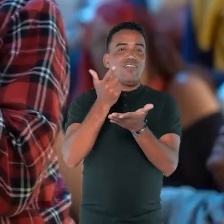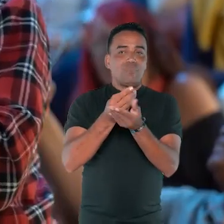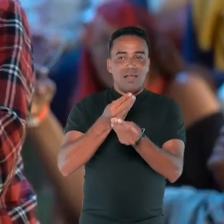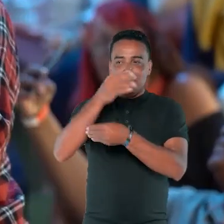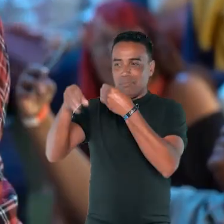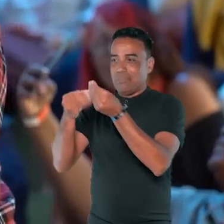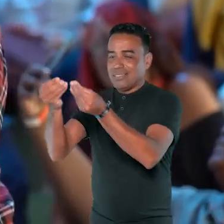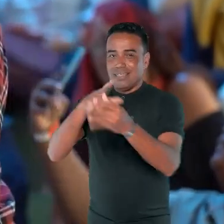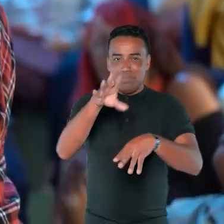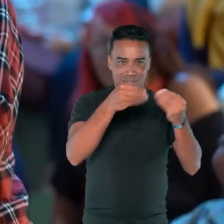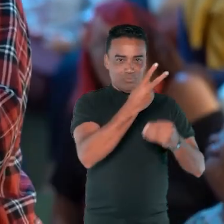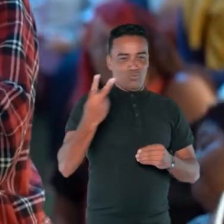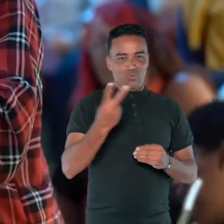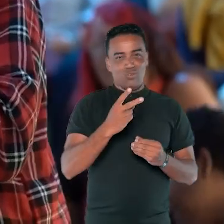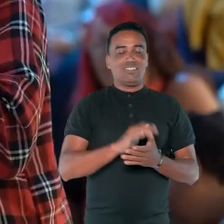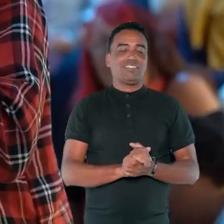bem?